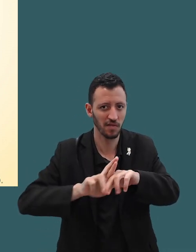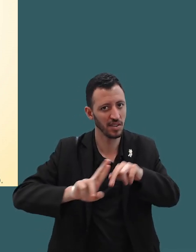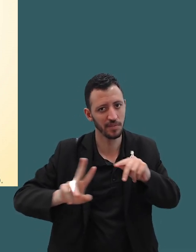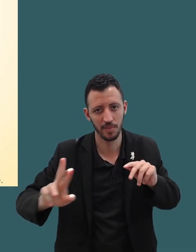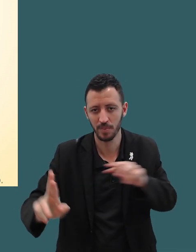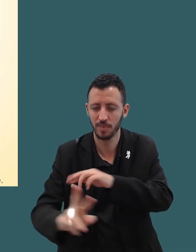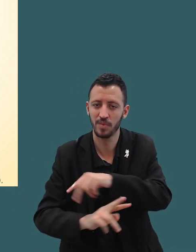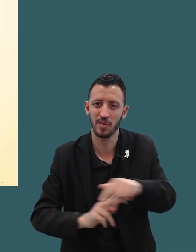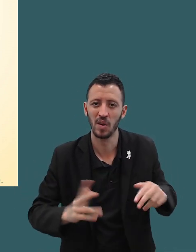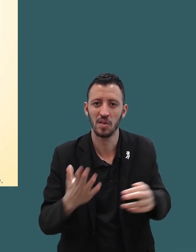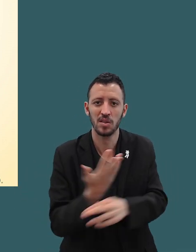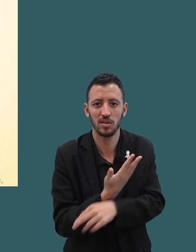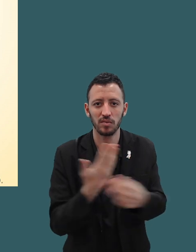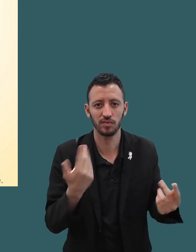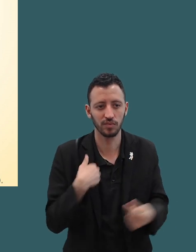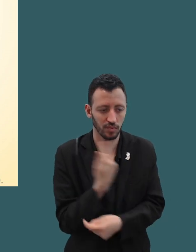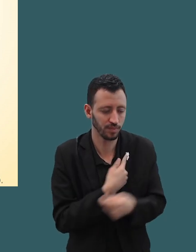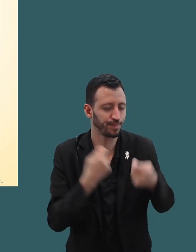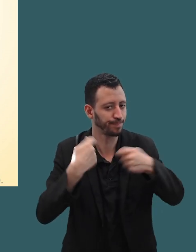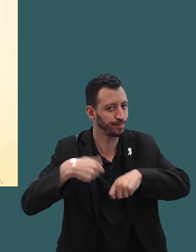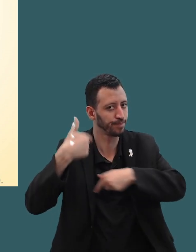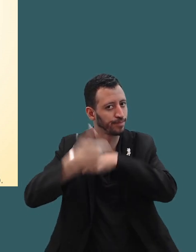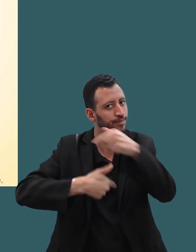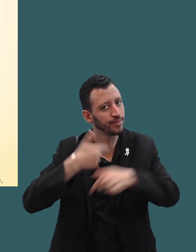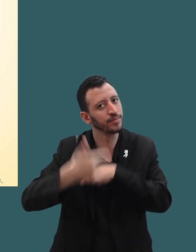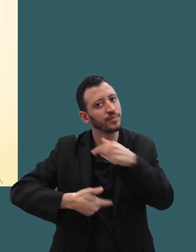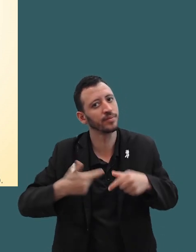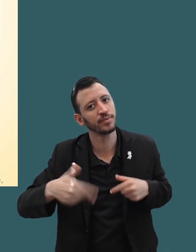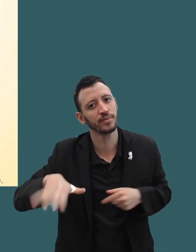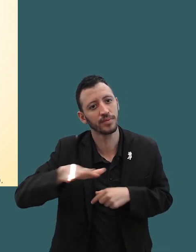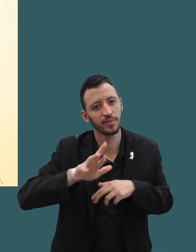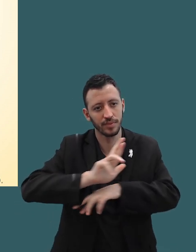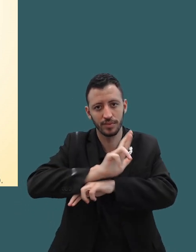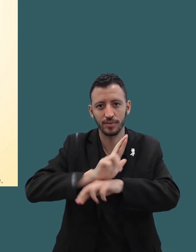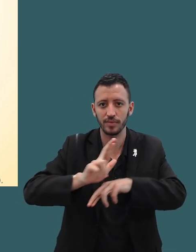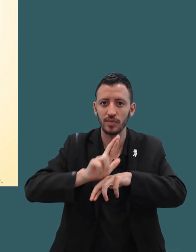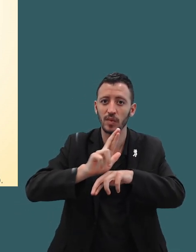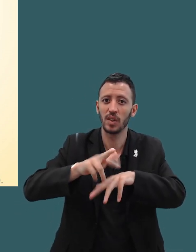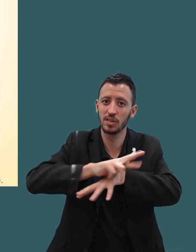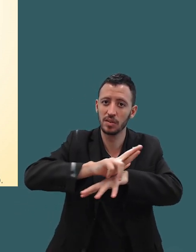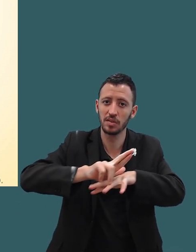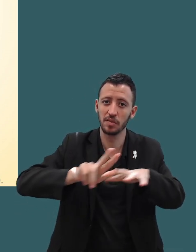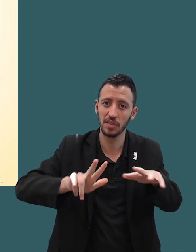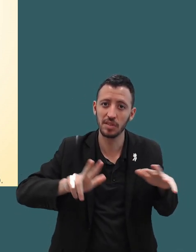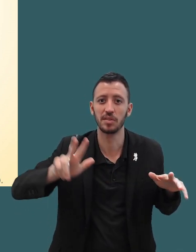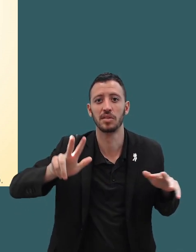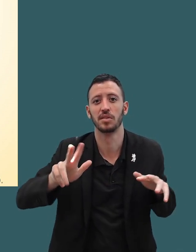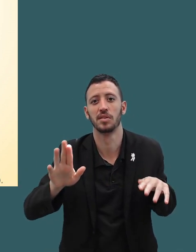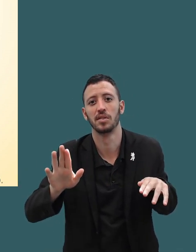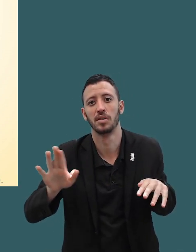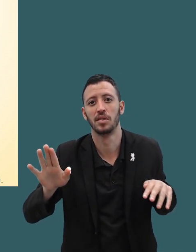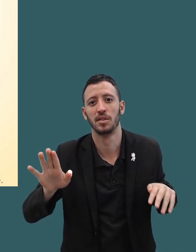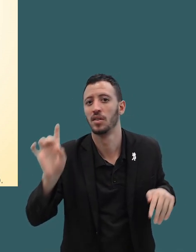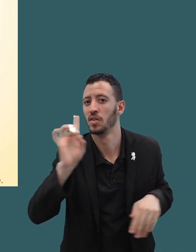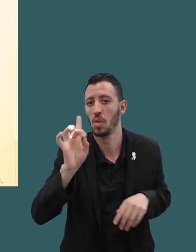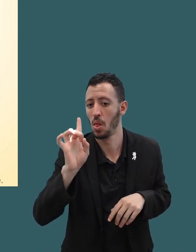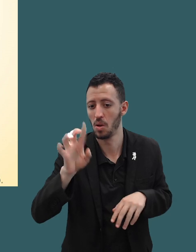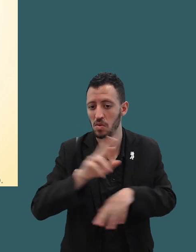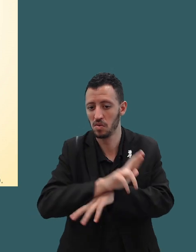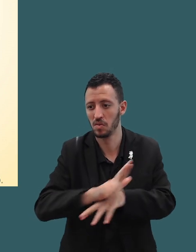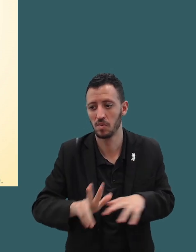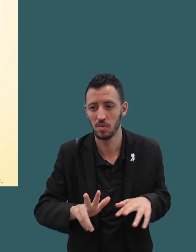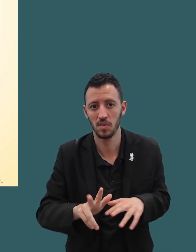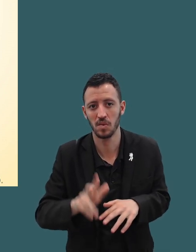gênero diferentes, e que a gente precisa trabalhar essa dimensão da diversidade, não só a